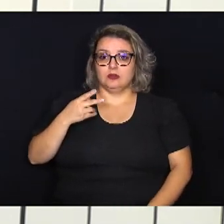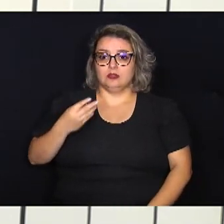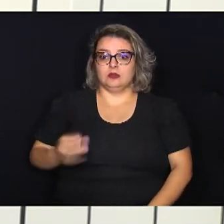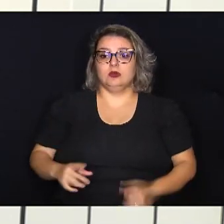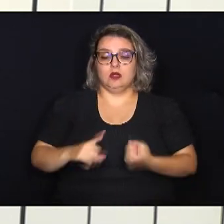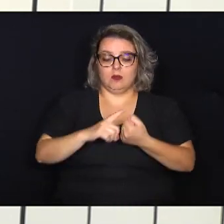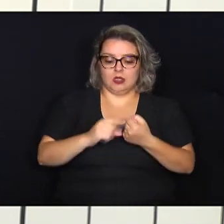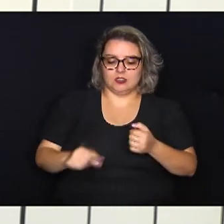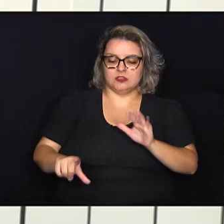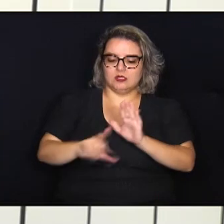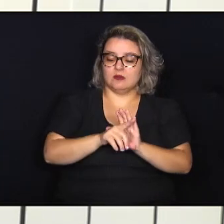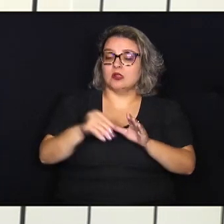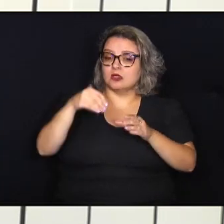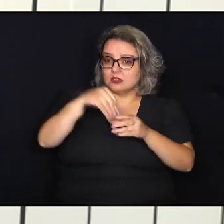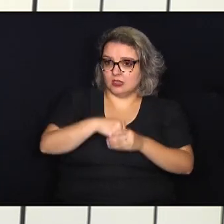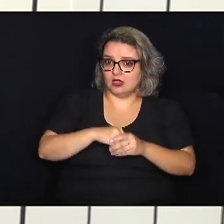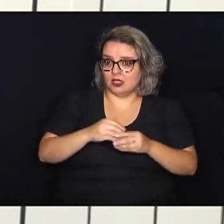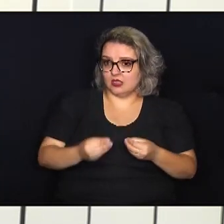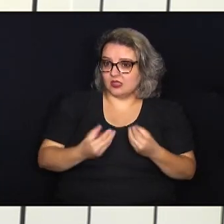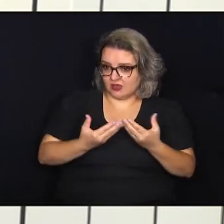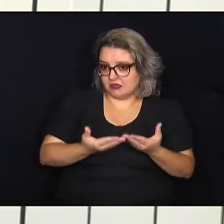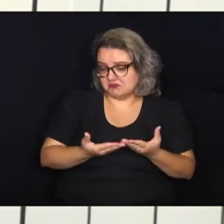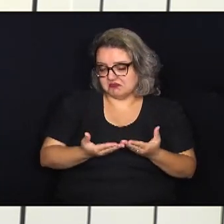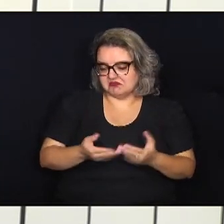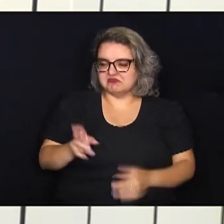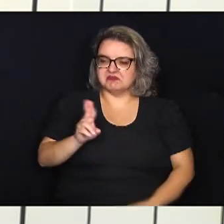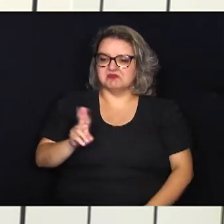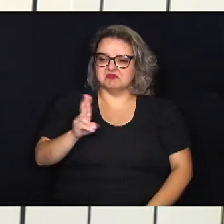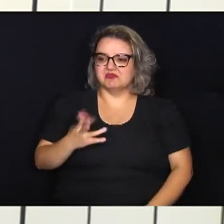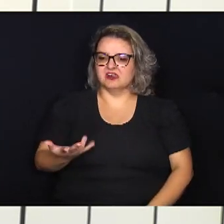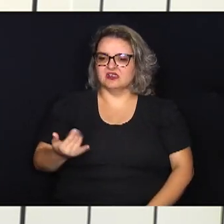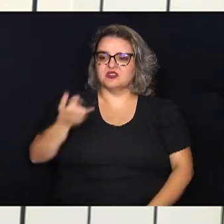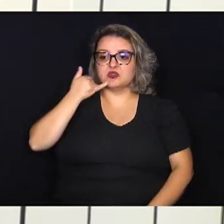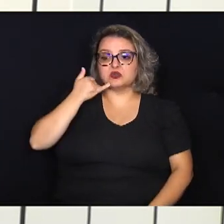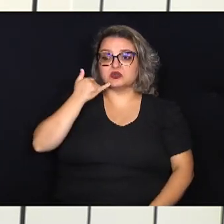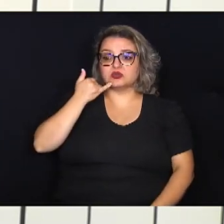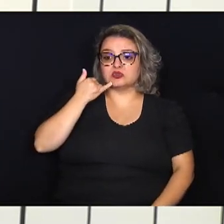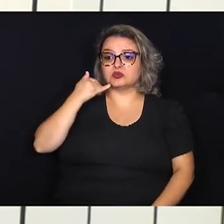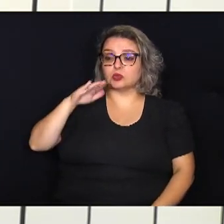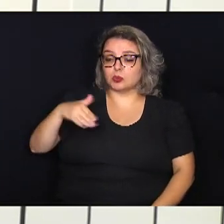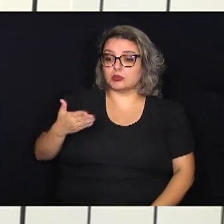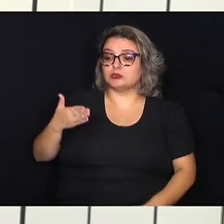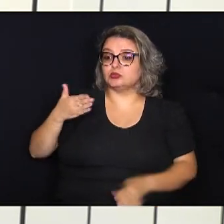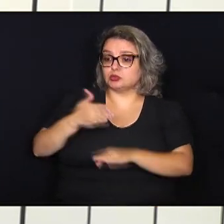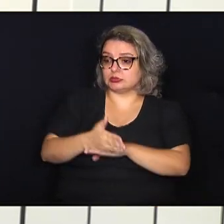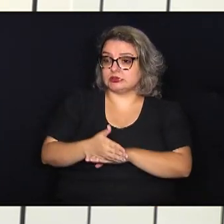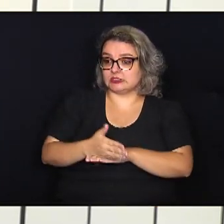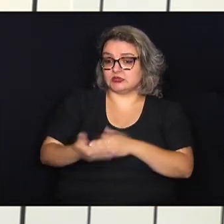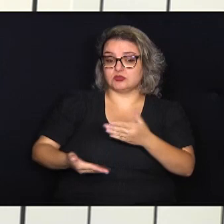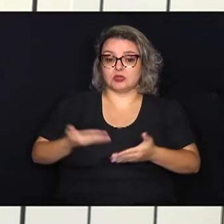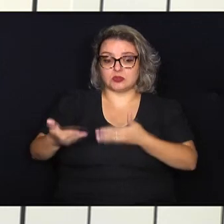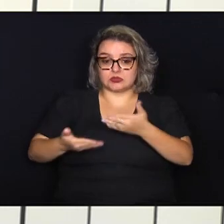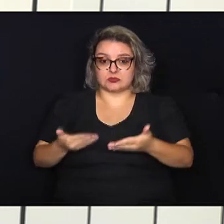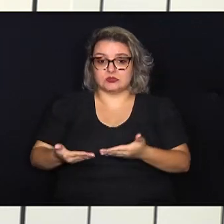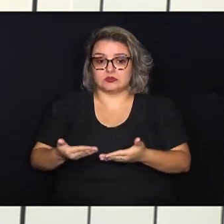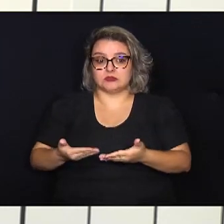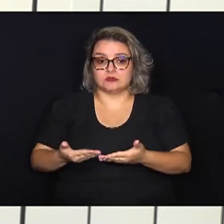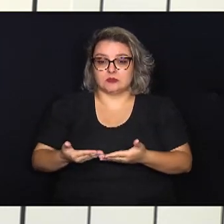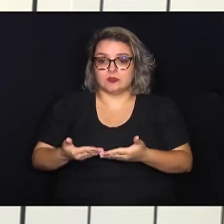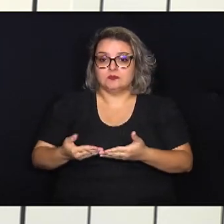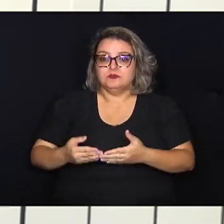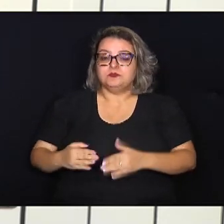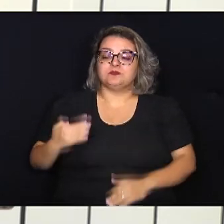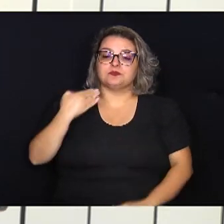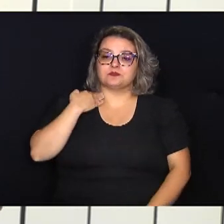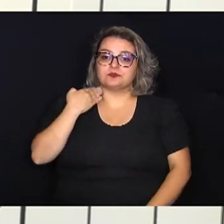na legislação autorizando o uso dos aparelhos nos casos em que o acesso aos serviços oferecidos pelos bancos